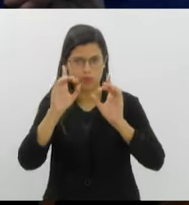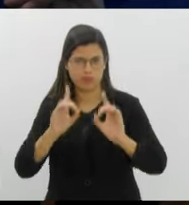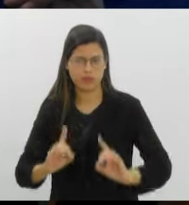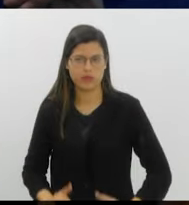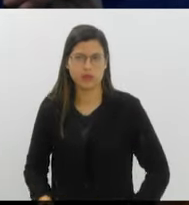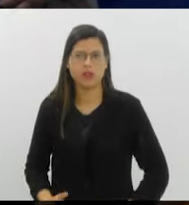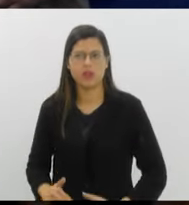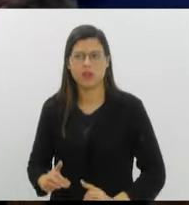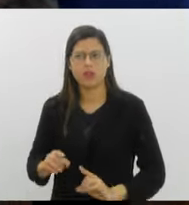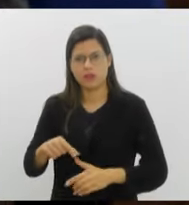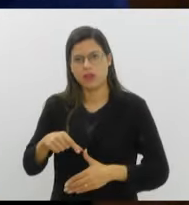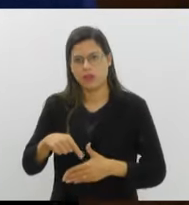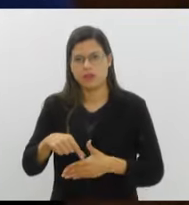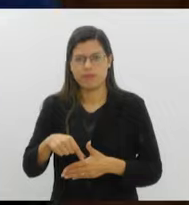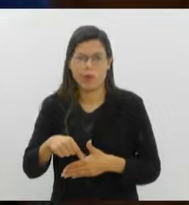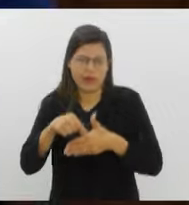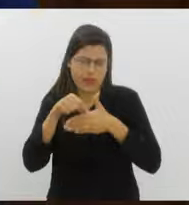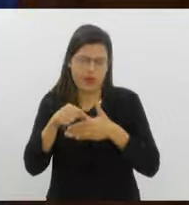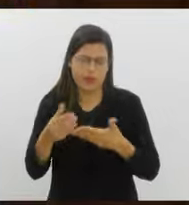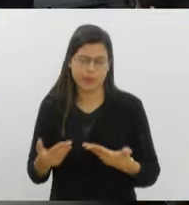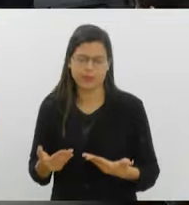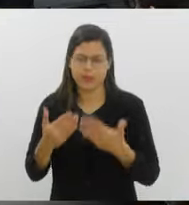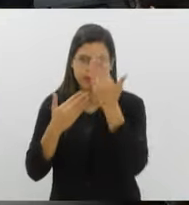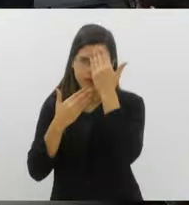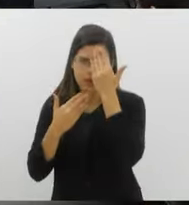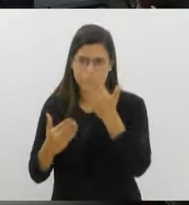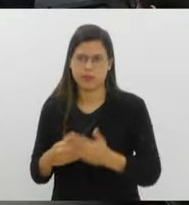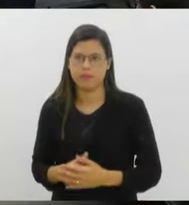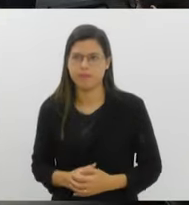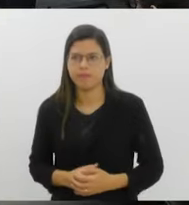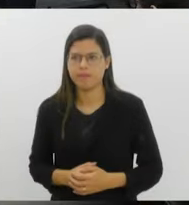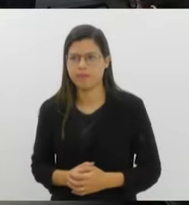honra de presidir. Muito obrigado.